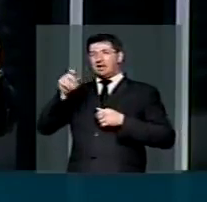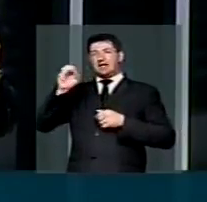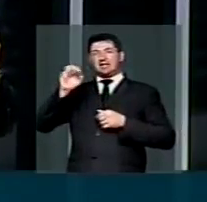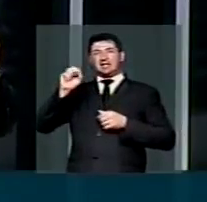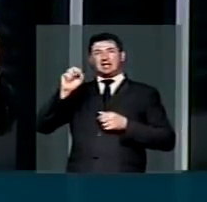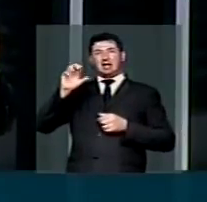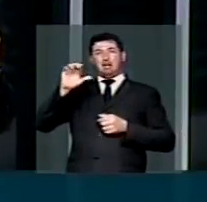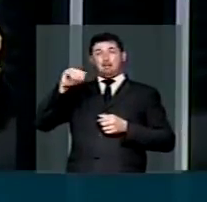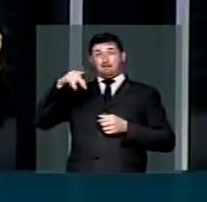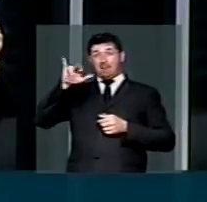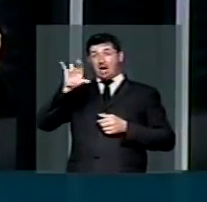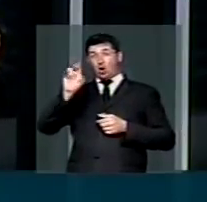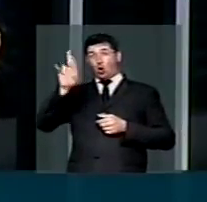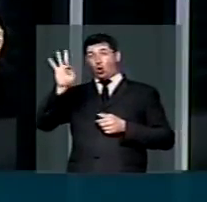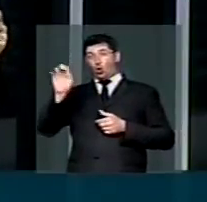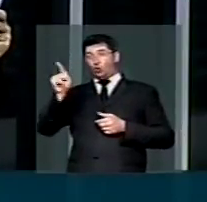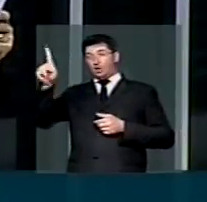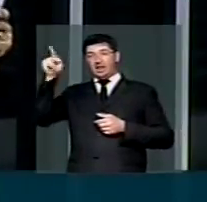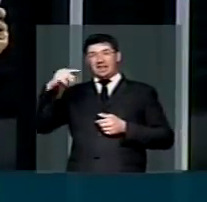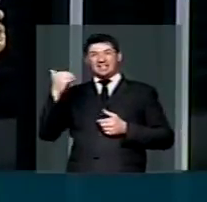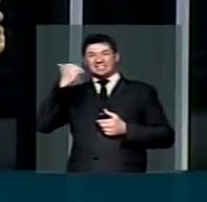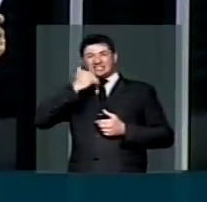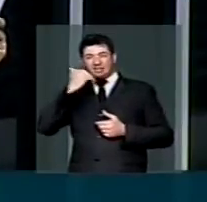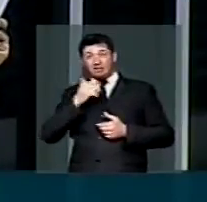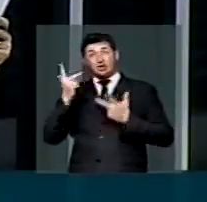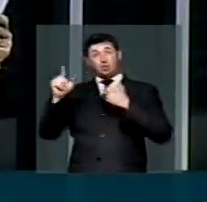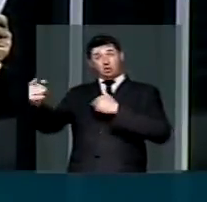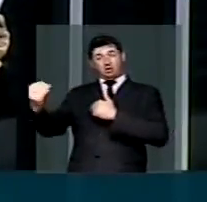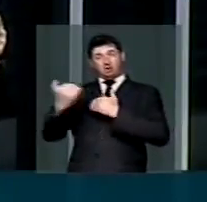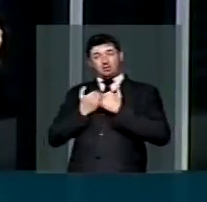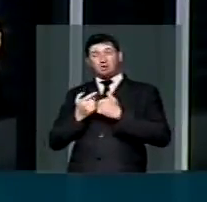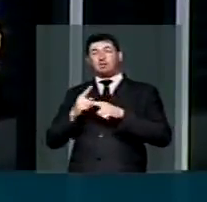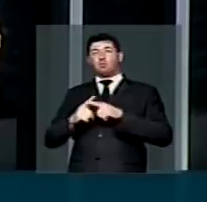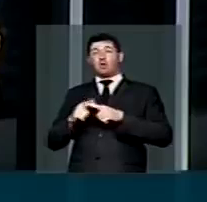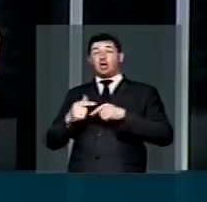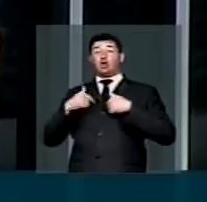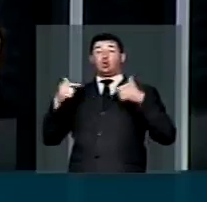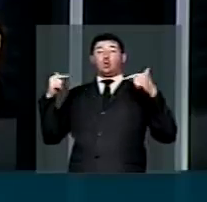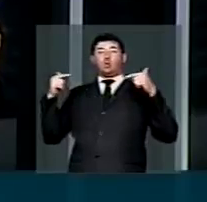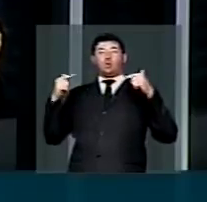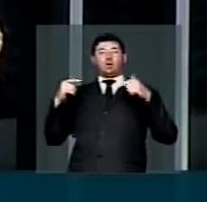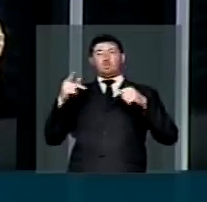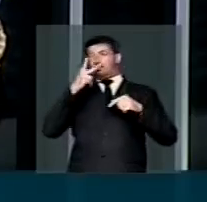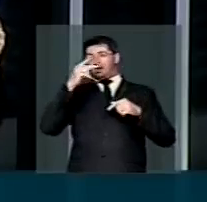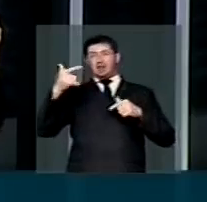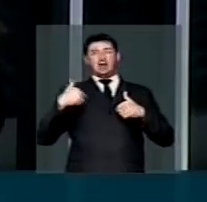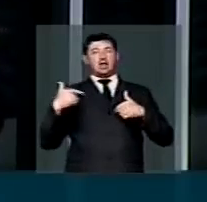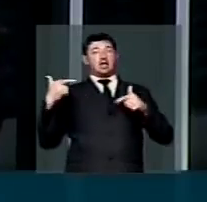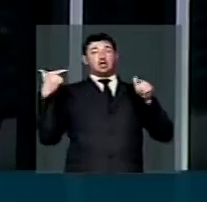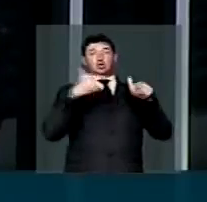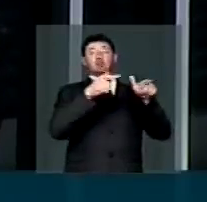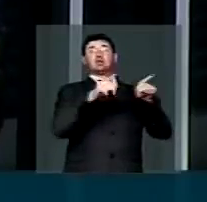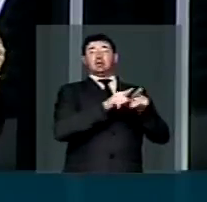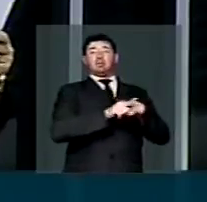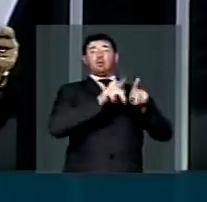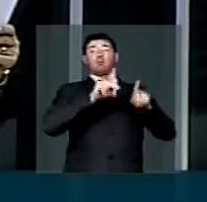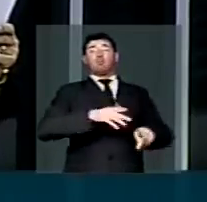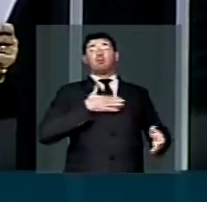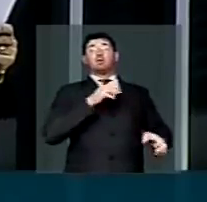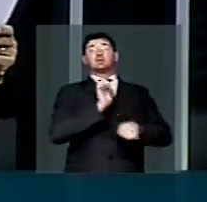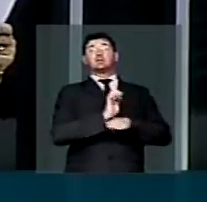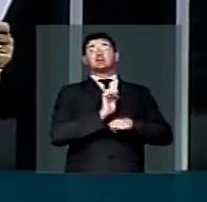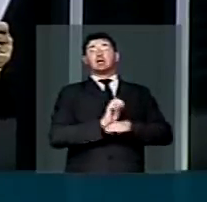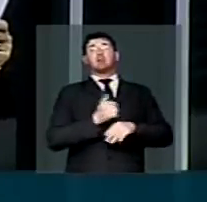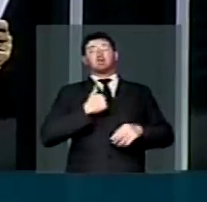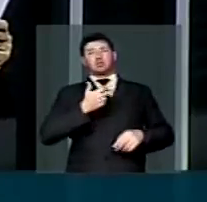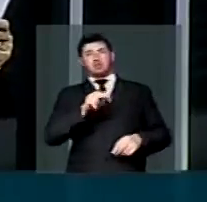Couto de safado, como ele me chamou, ao passo de insultar o povo pernambucano e o povo brasileiro, inclusive meus irmãos